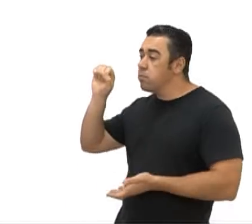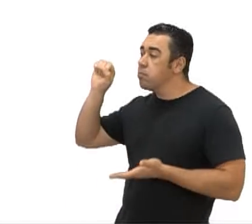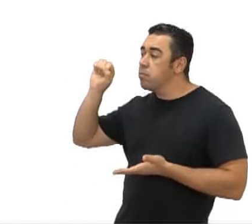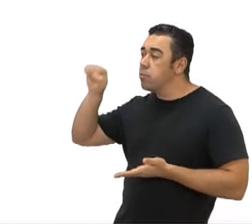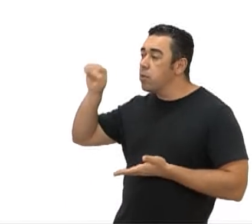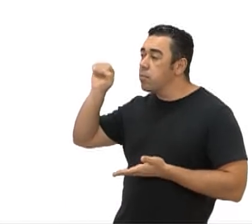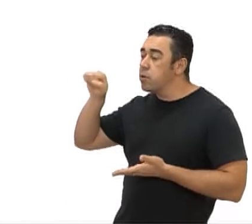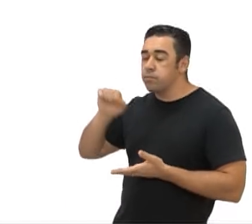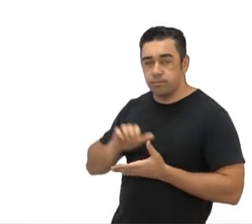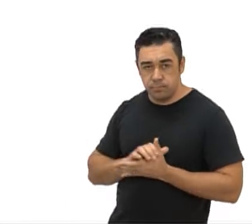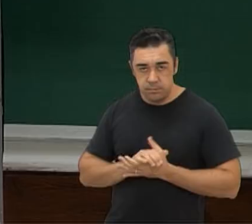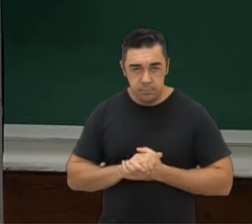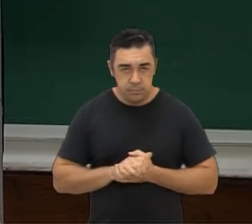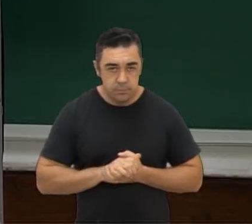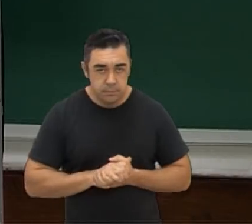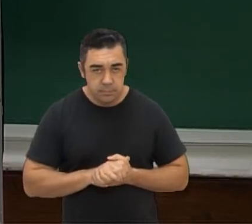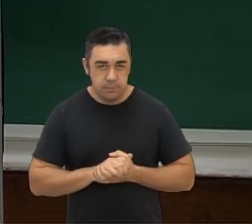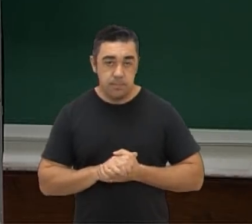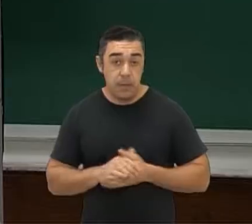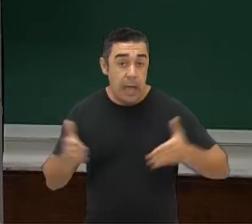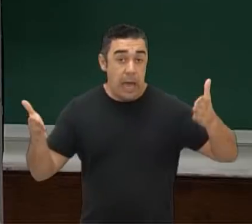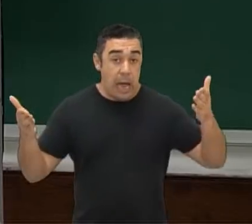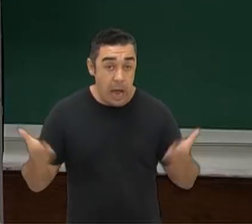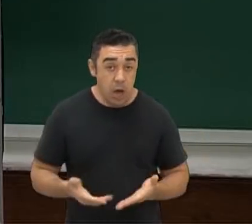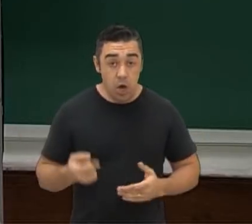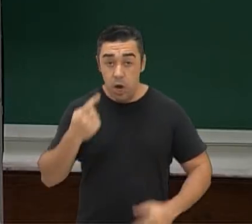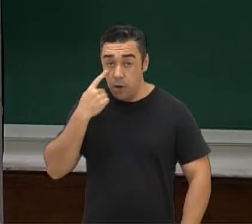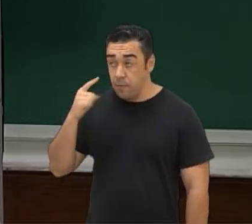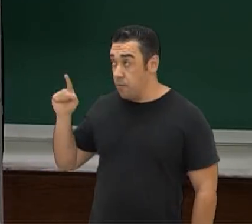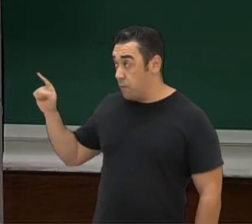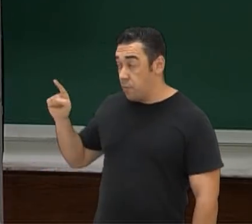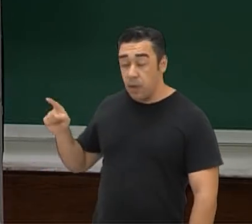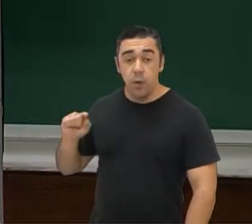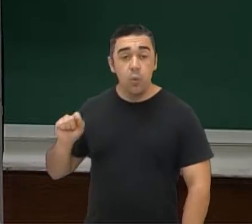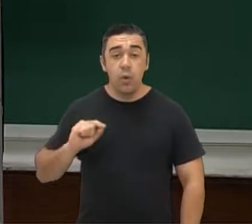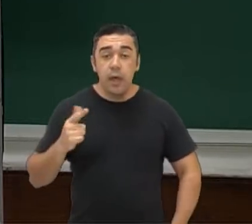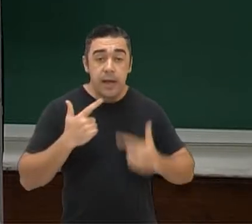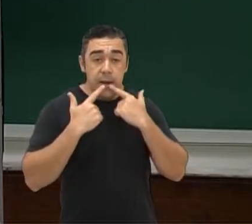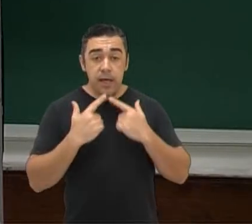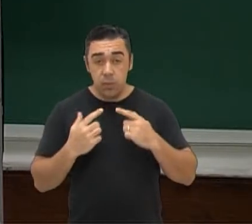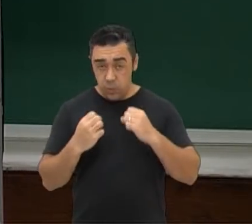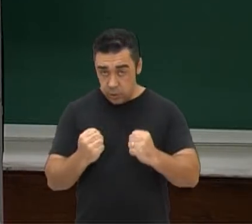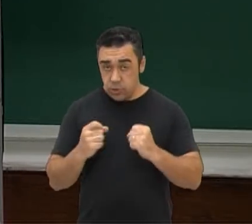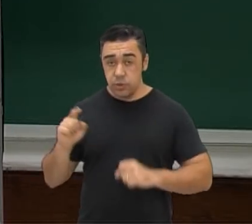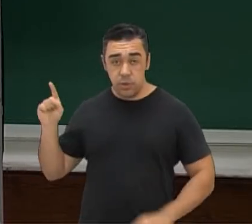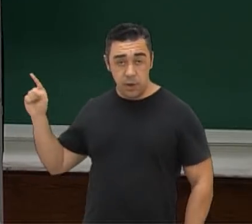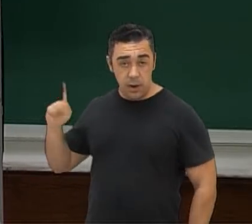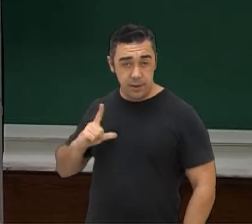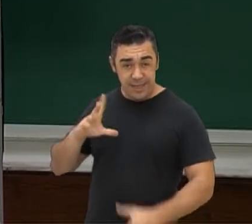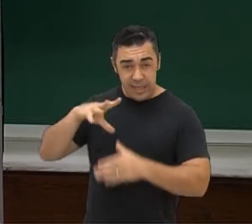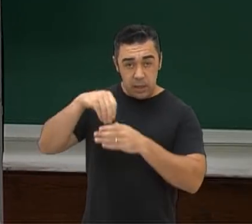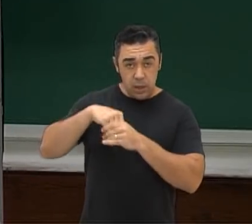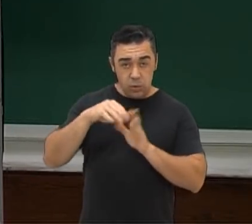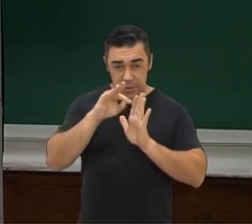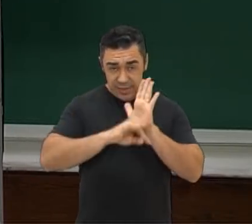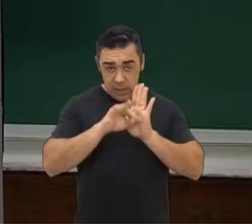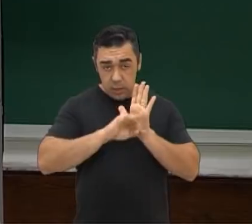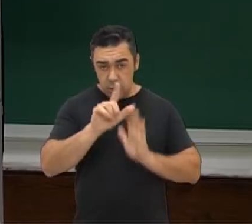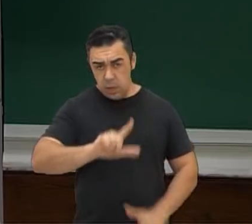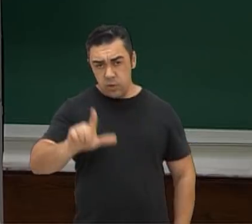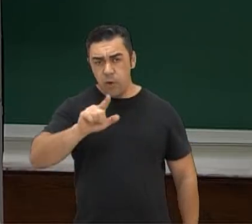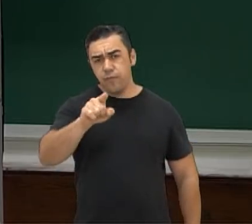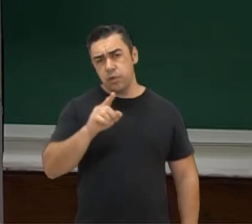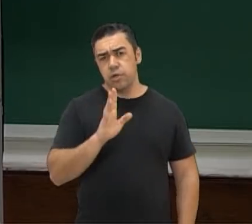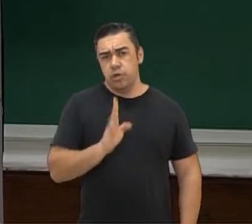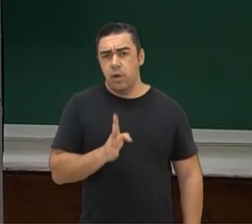E agora, pessoal? Vamos analisar os aspectos linguísticos presentes nesse texto literário? Muitos de vocês já